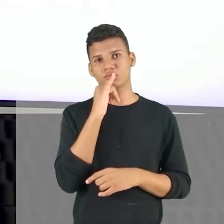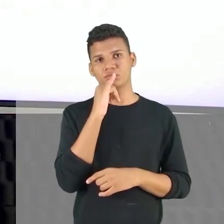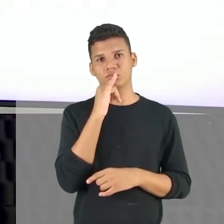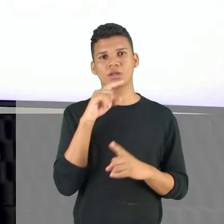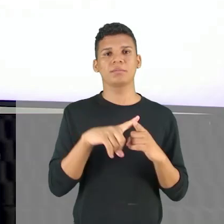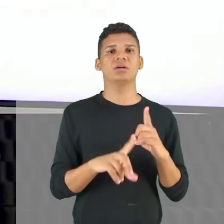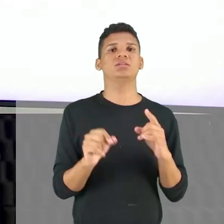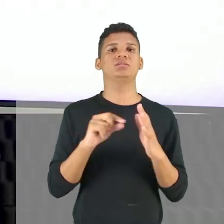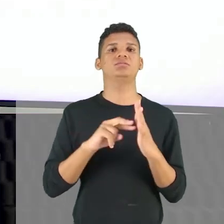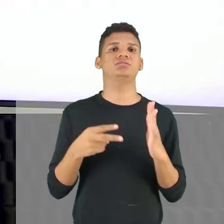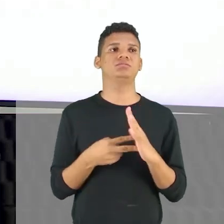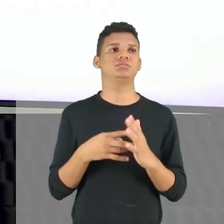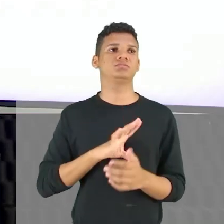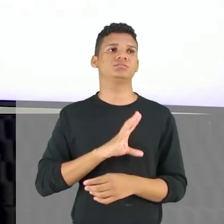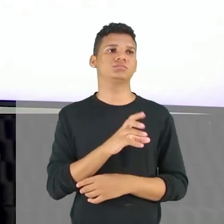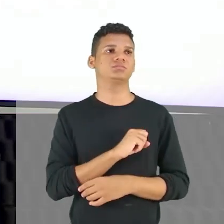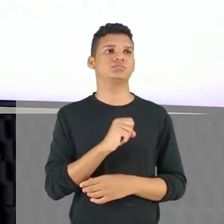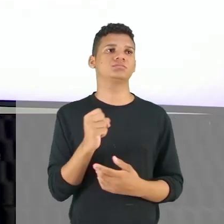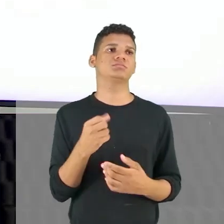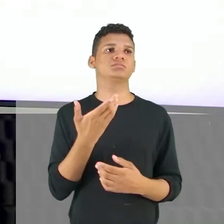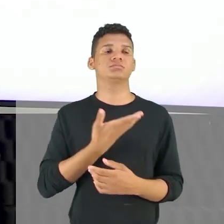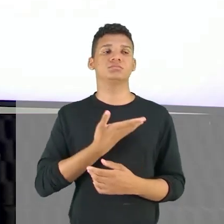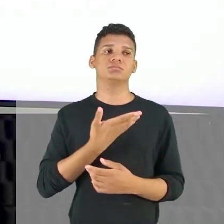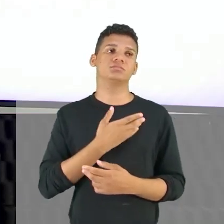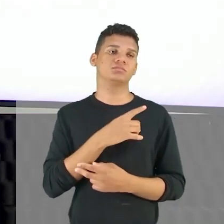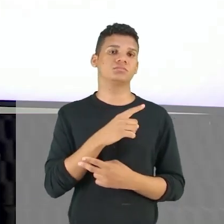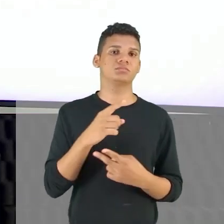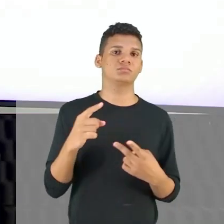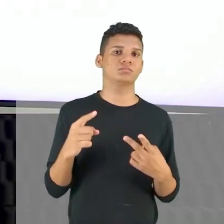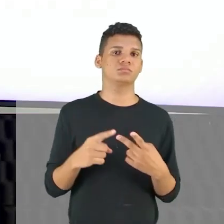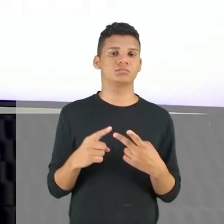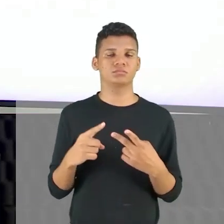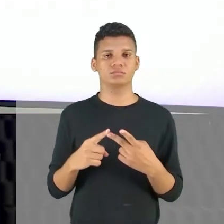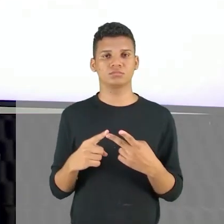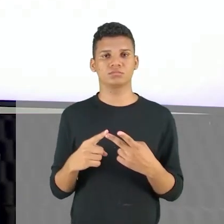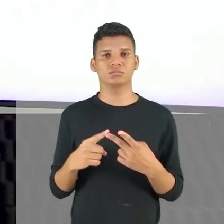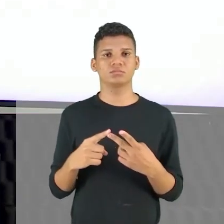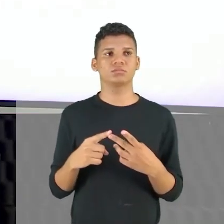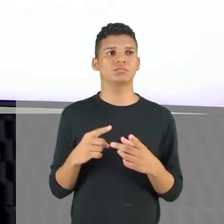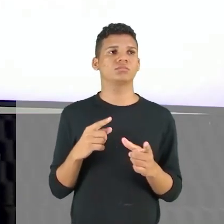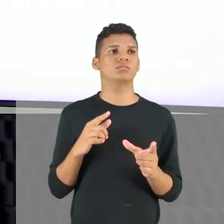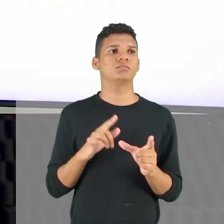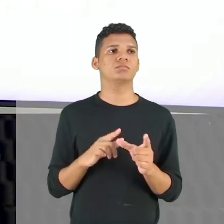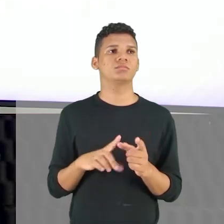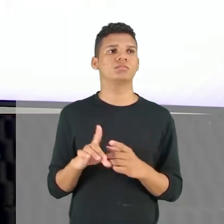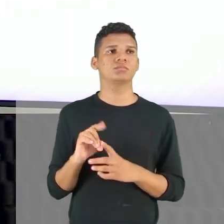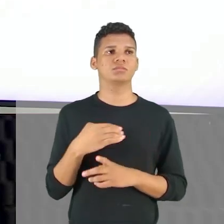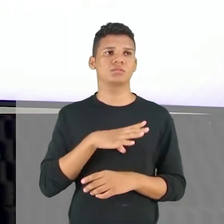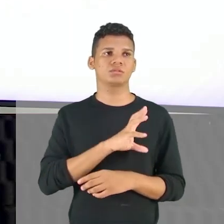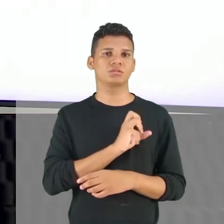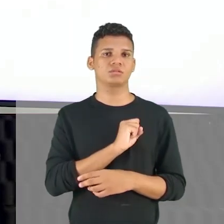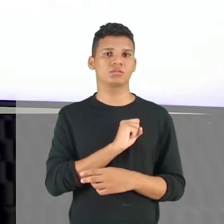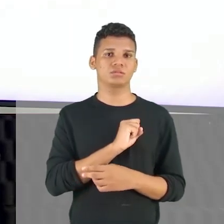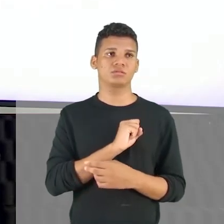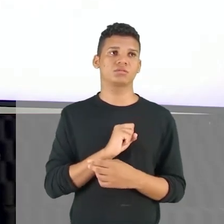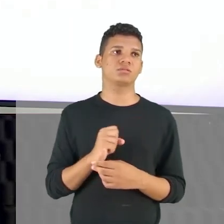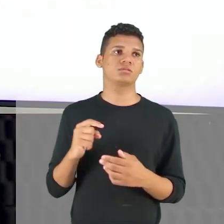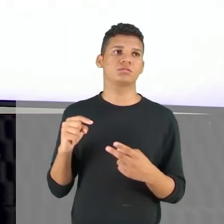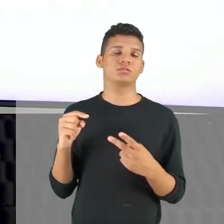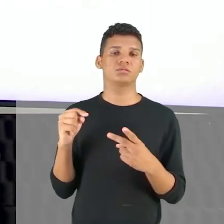texto, ela significa amor, dueño, amigo, novio ou esposo. Então, amor,